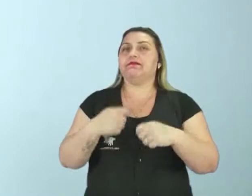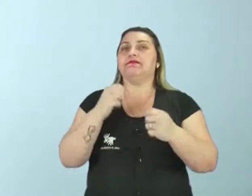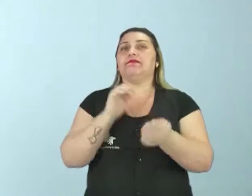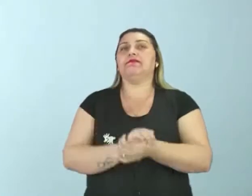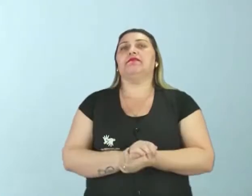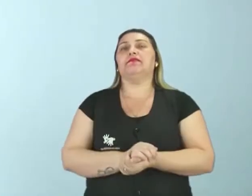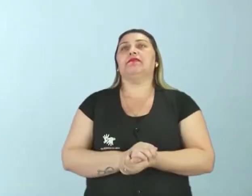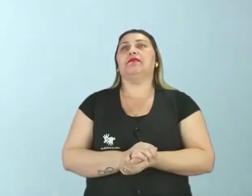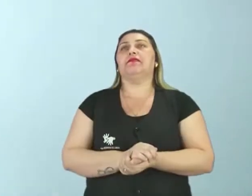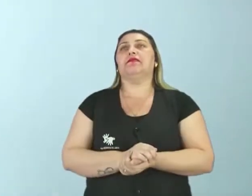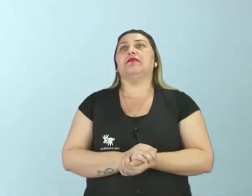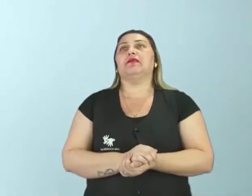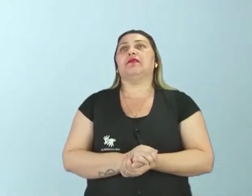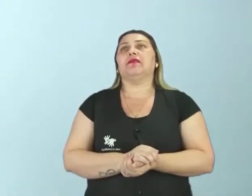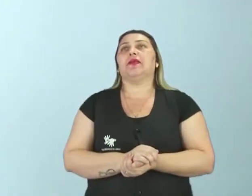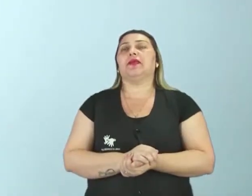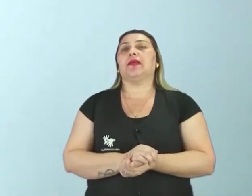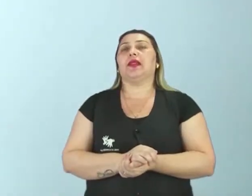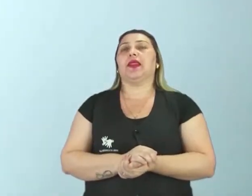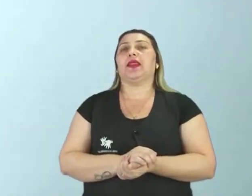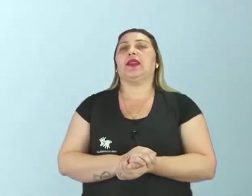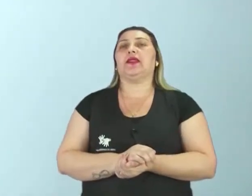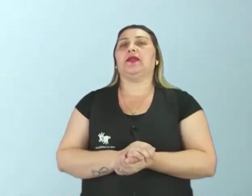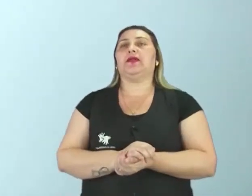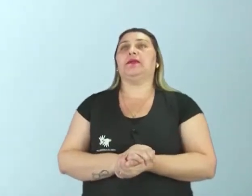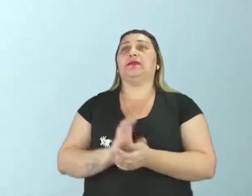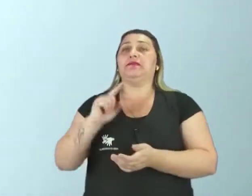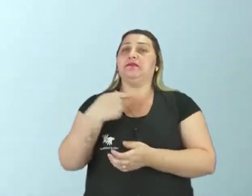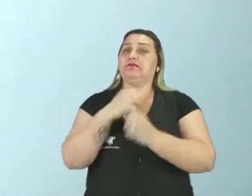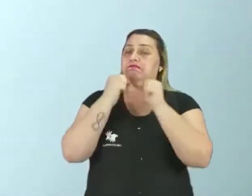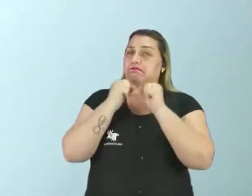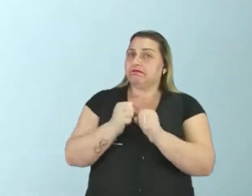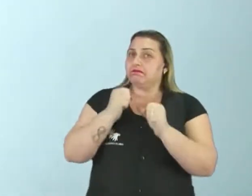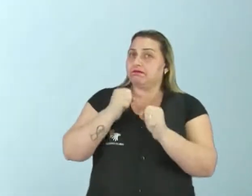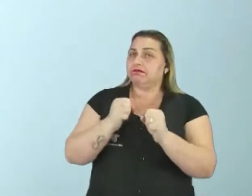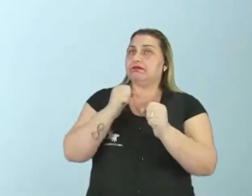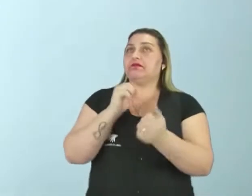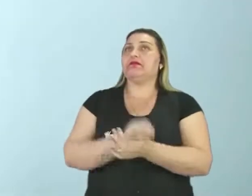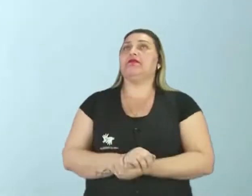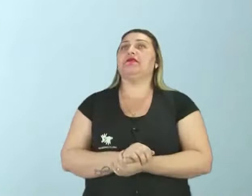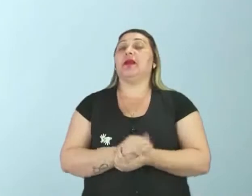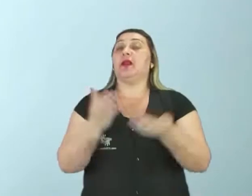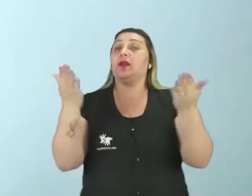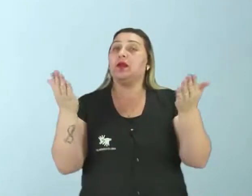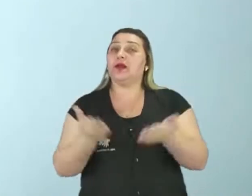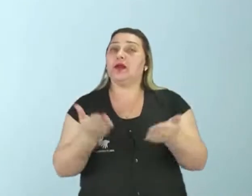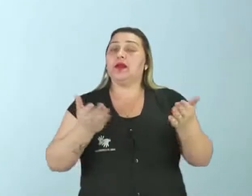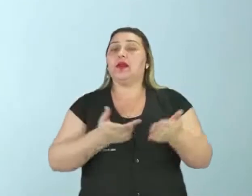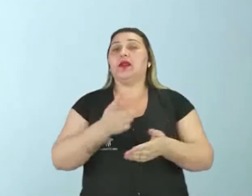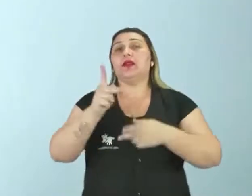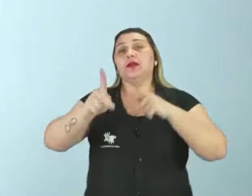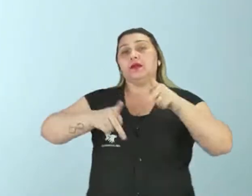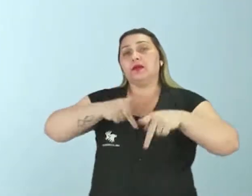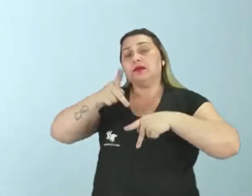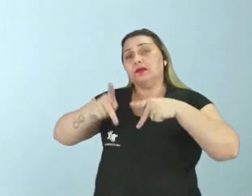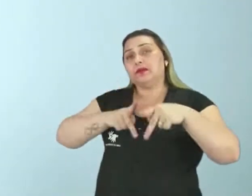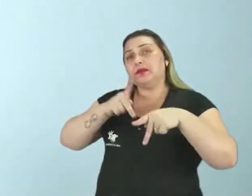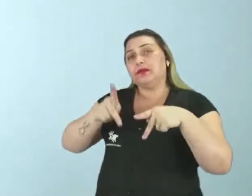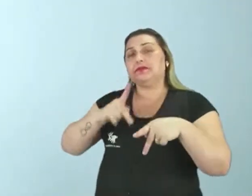obra. Então, nós podemos dizer que hoje a população,